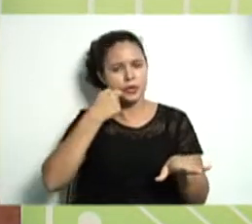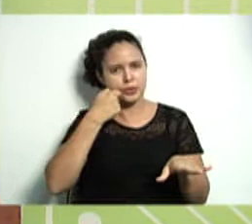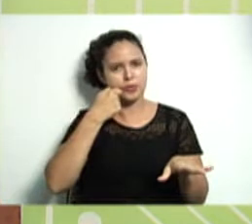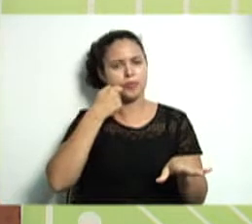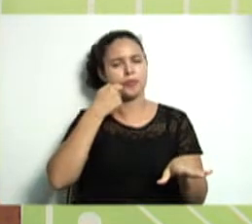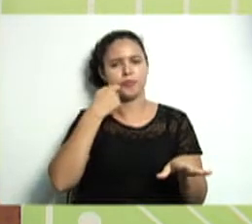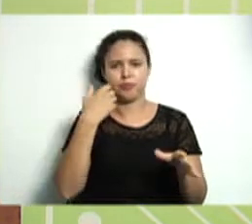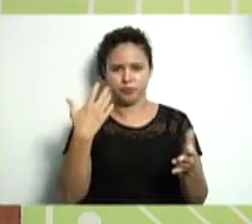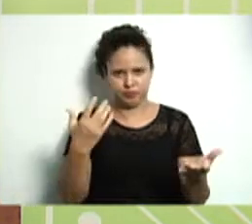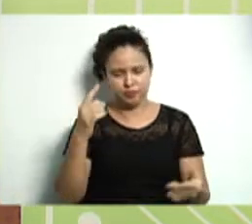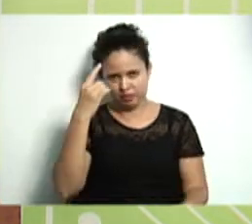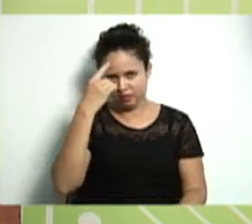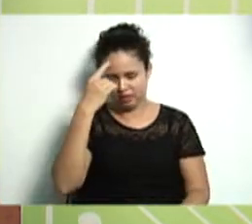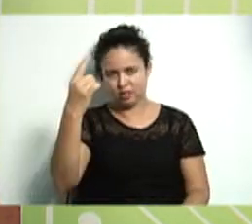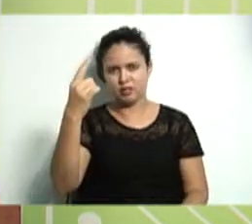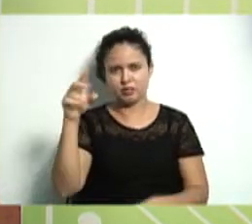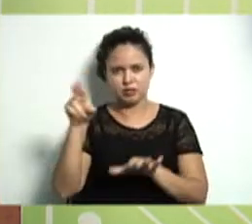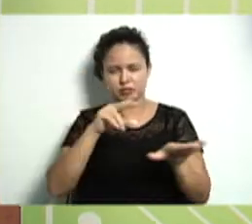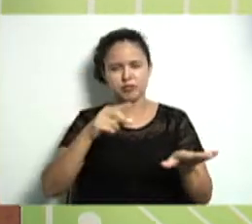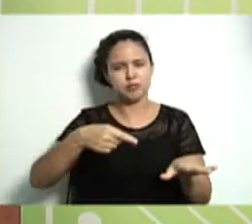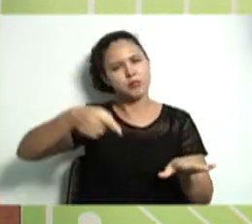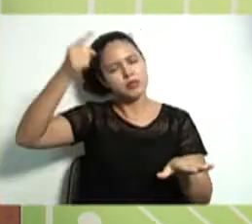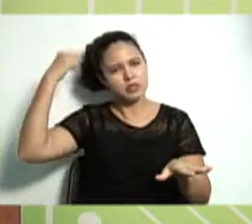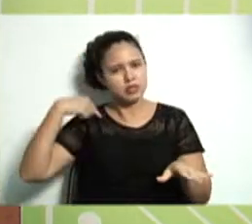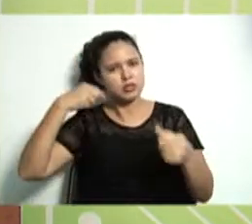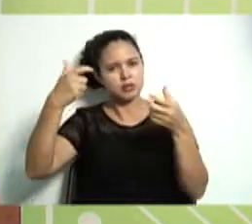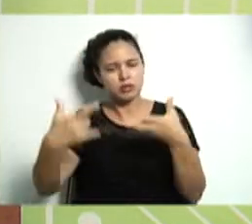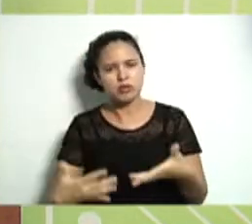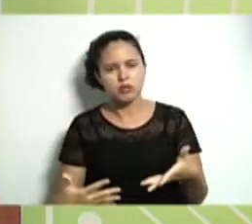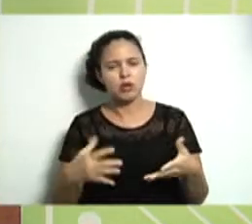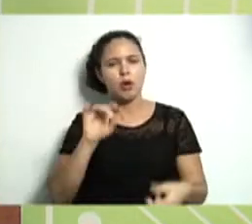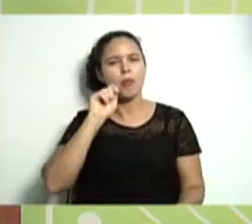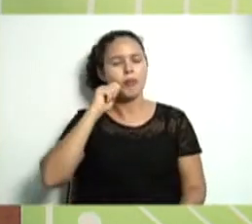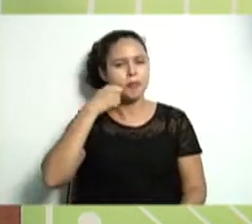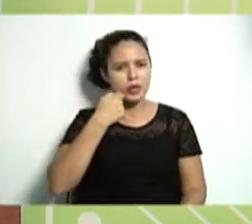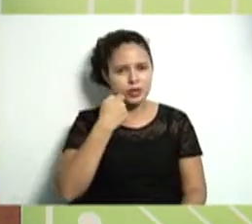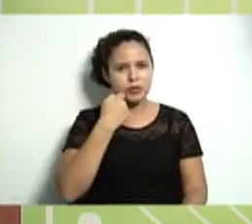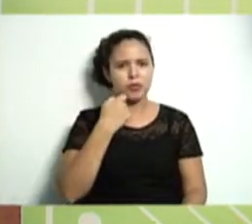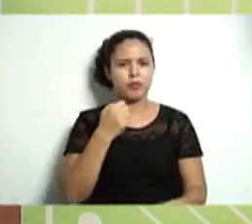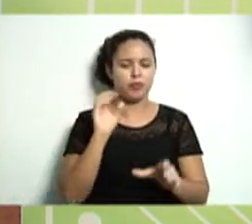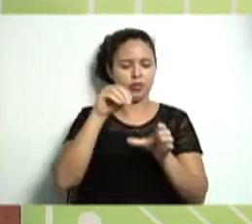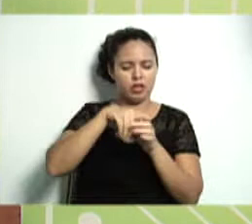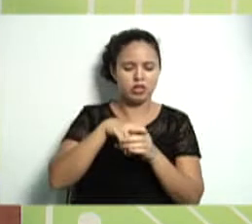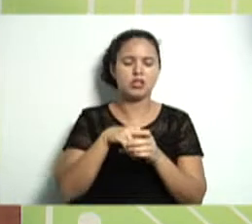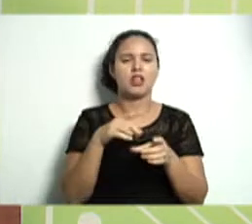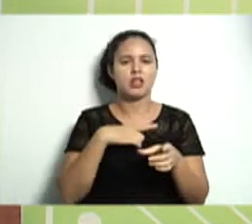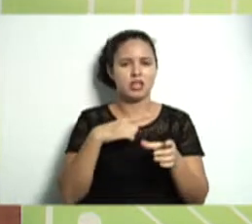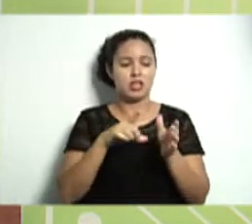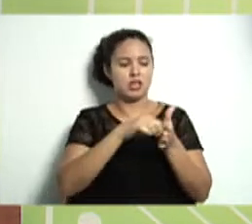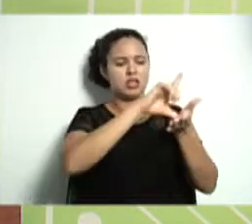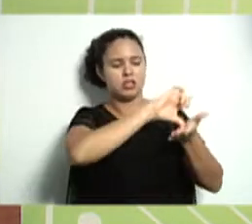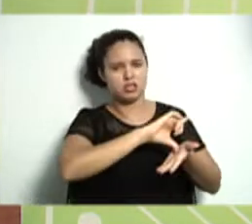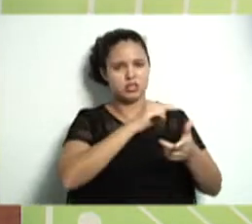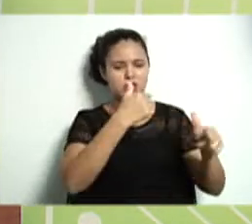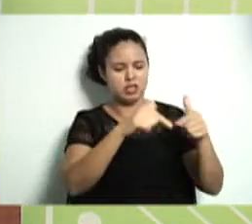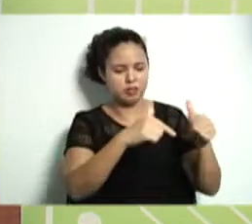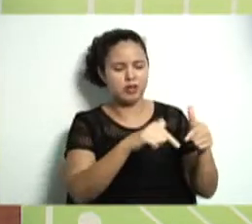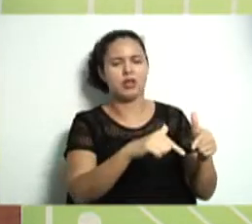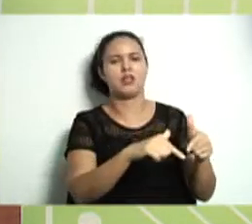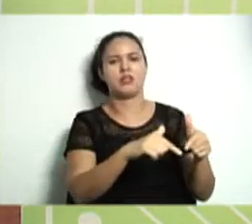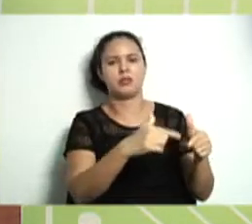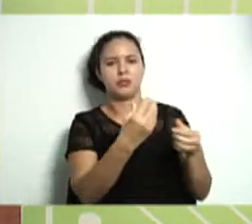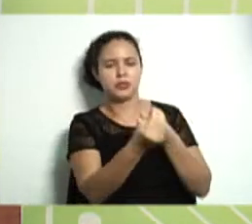francês, né, que a gente falou que em tudo há trabalho, que para produzir um pão tem muito